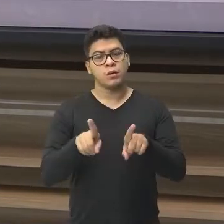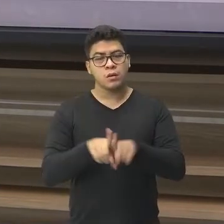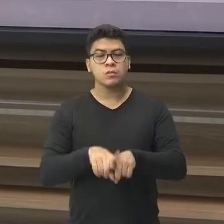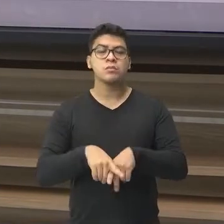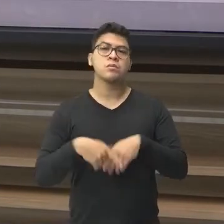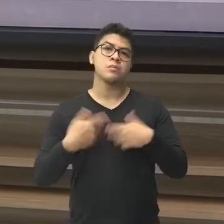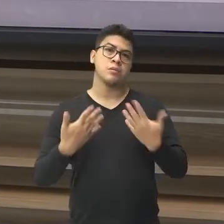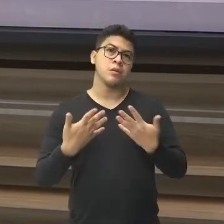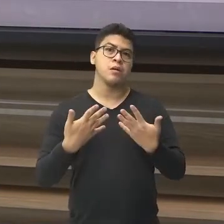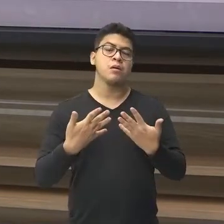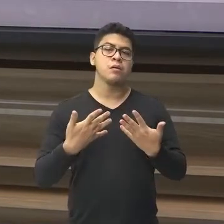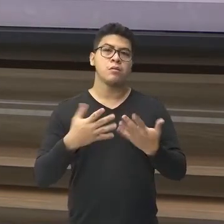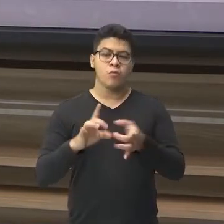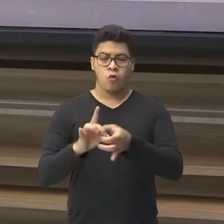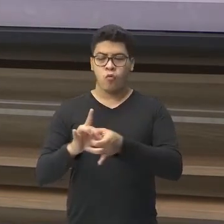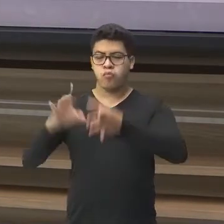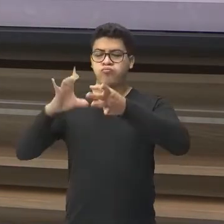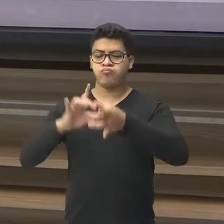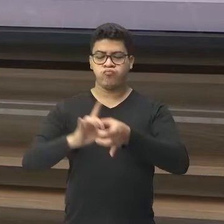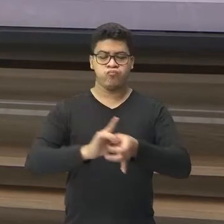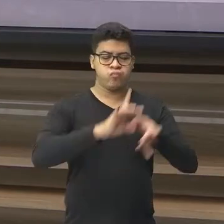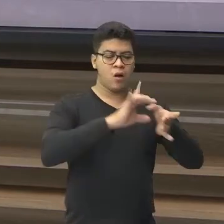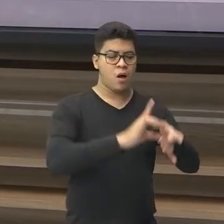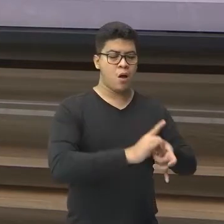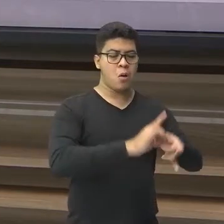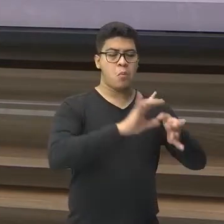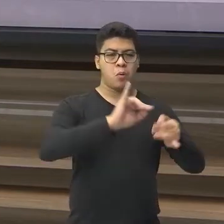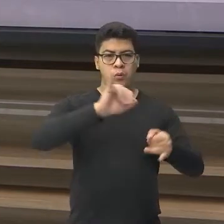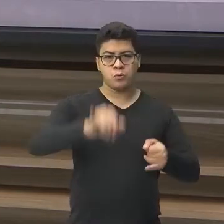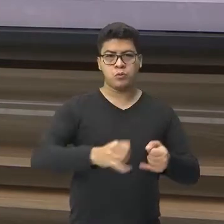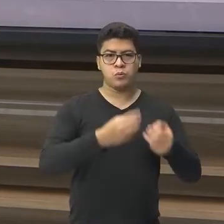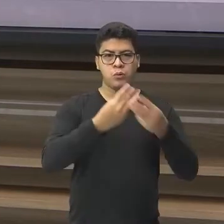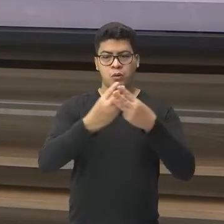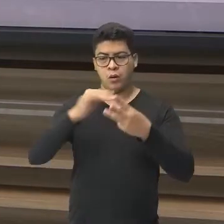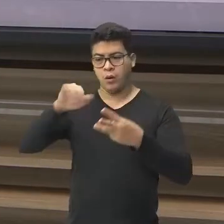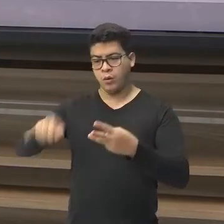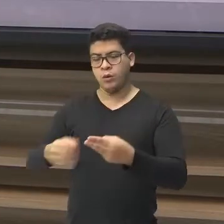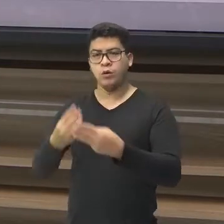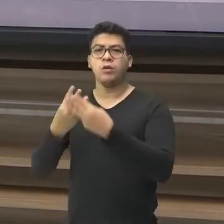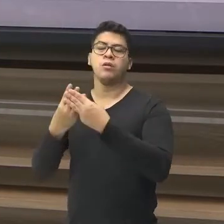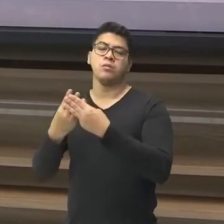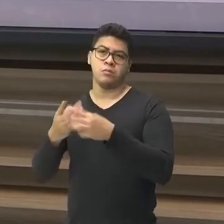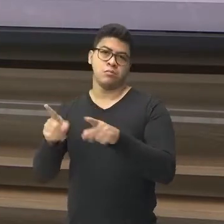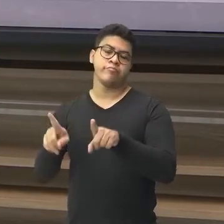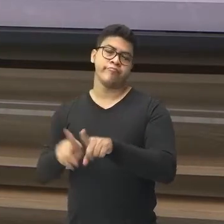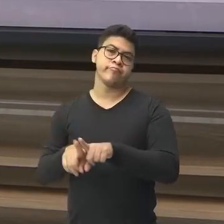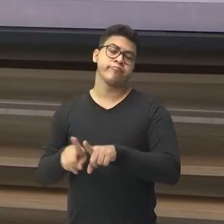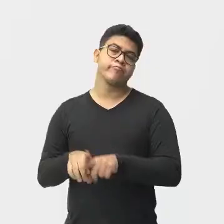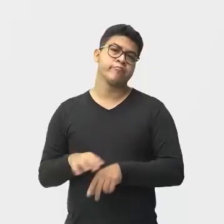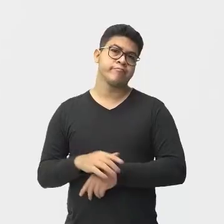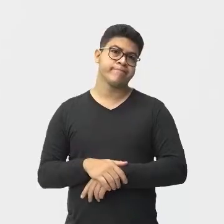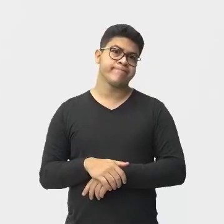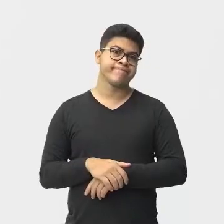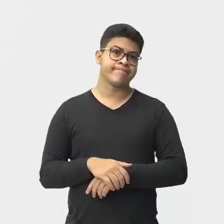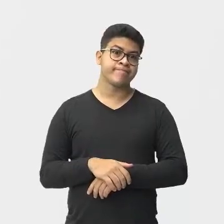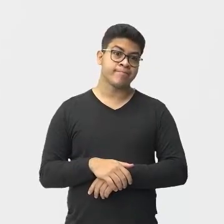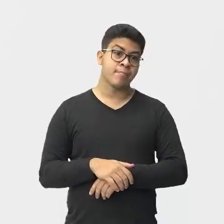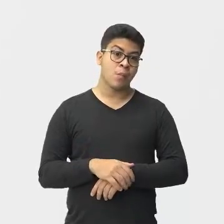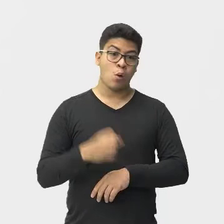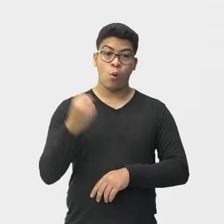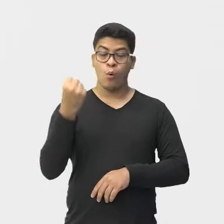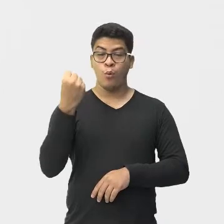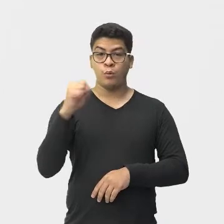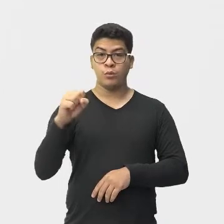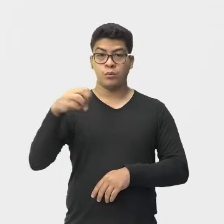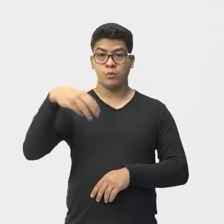concentração, eles vão libertando os judeus desse sofrimento. Então a gente vai ver aí que em 8 de